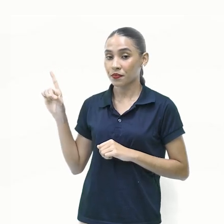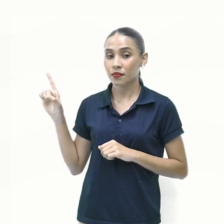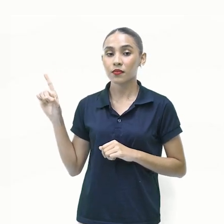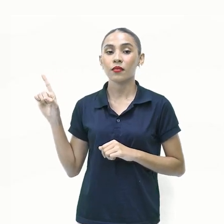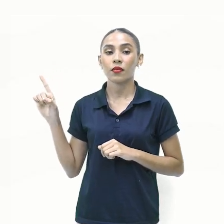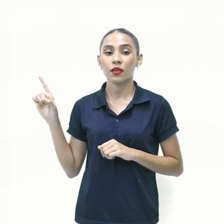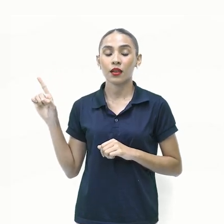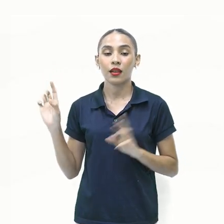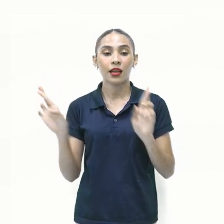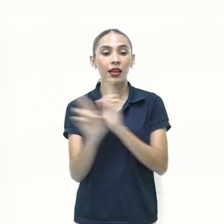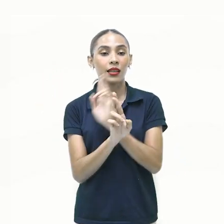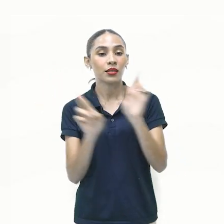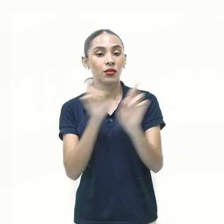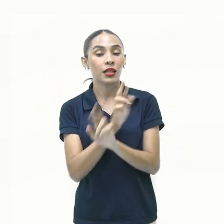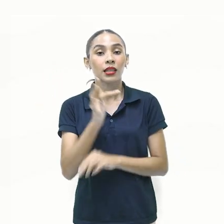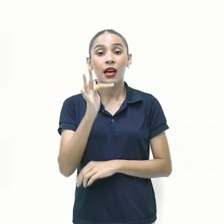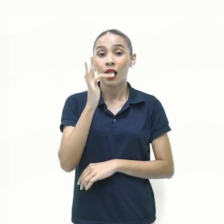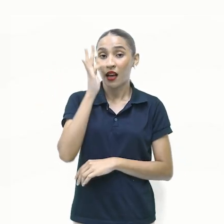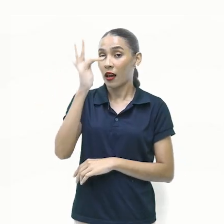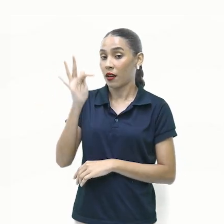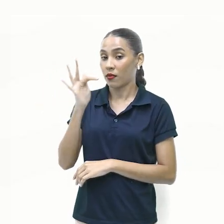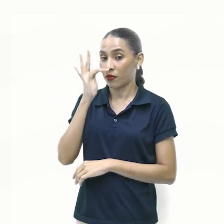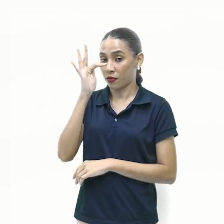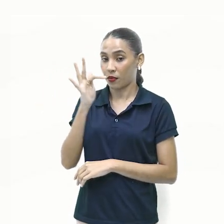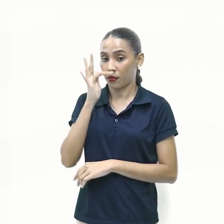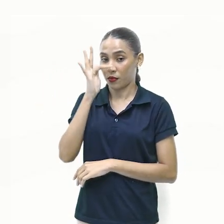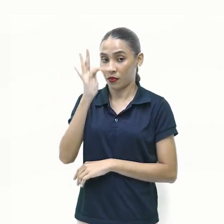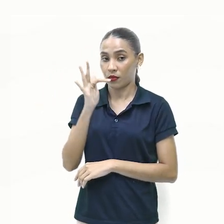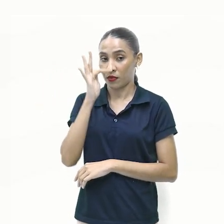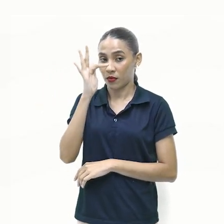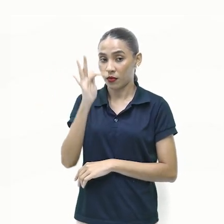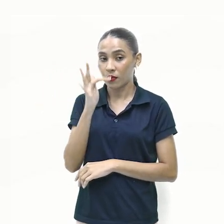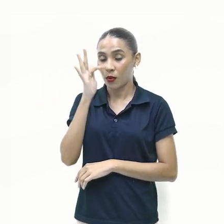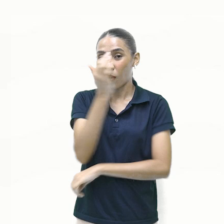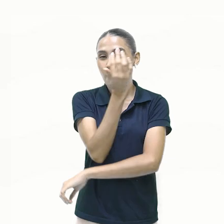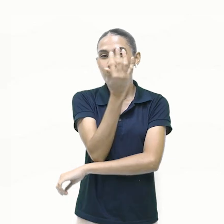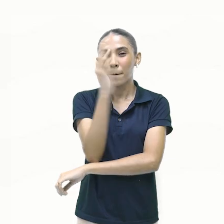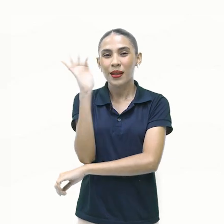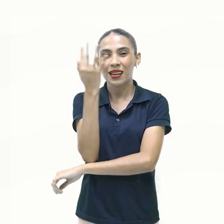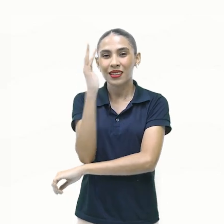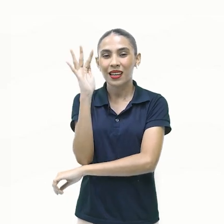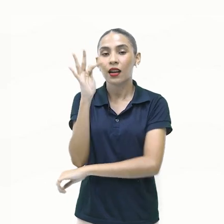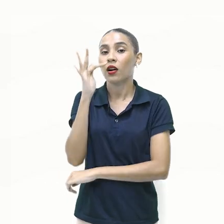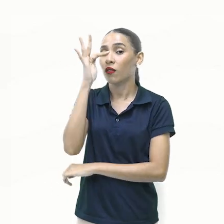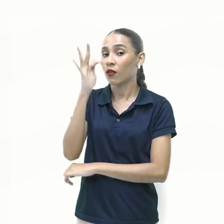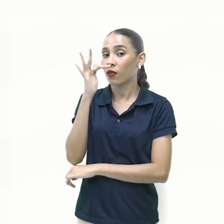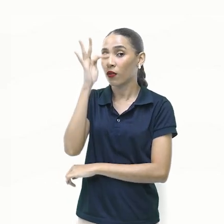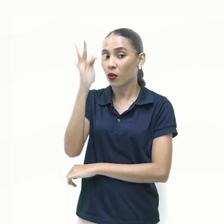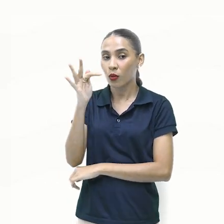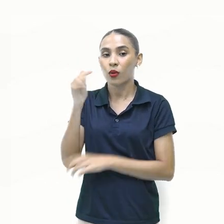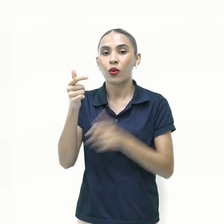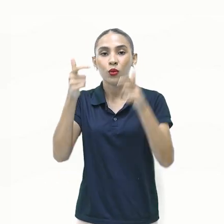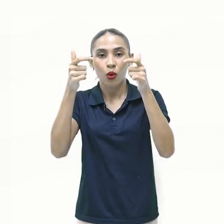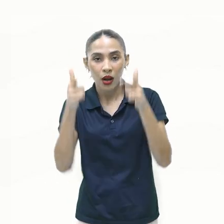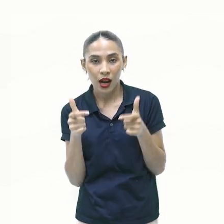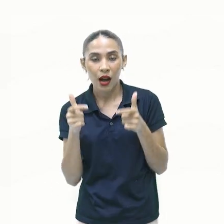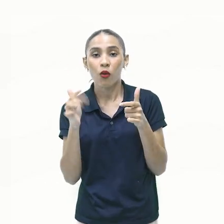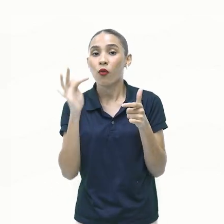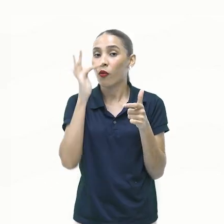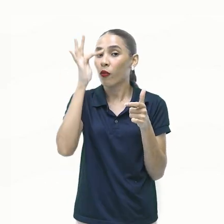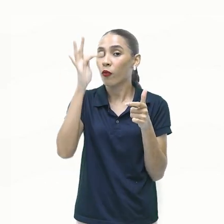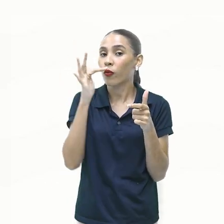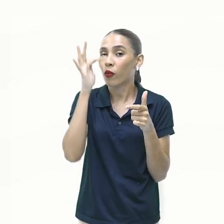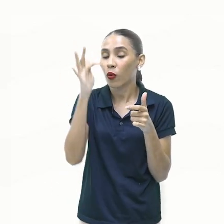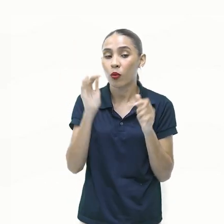exemplo, características relacionadas à flor dessa planta. Então, a gente tem aqui a posição